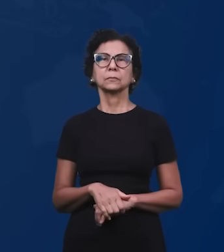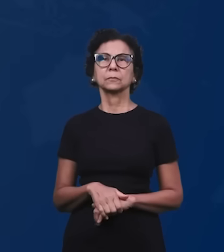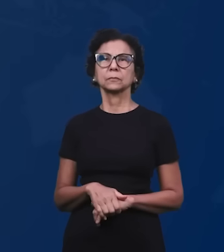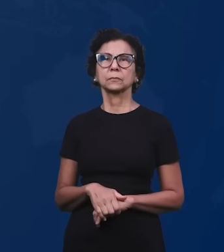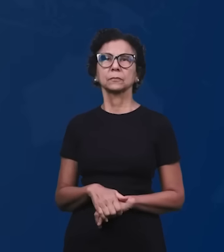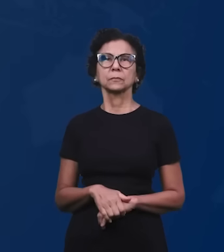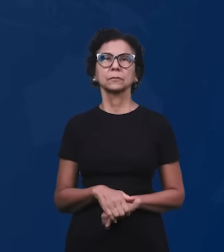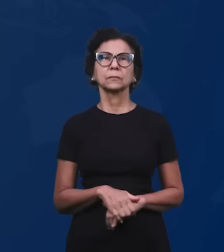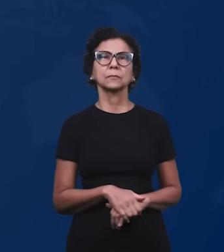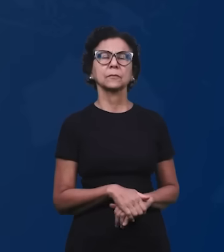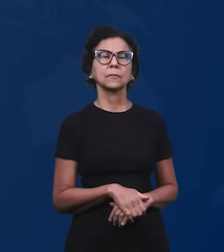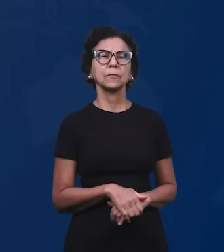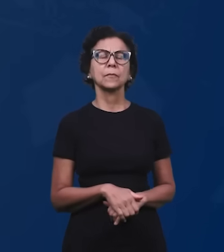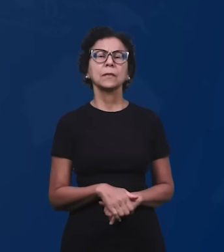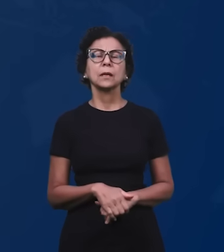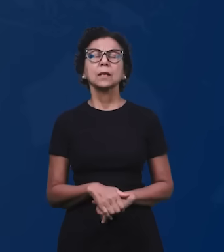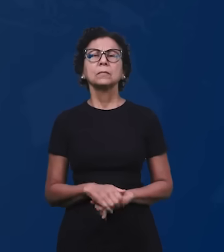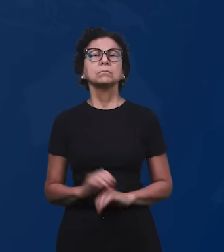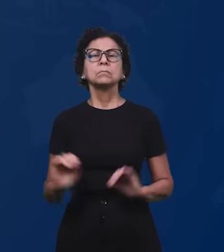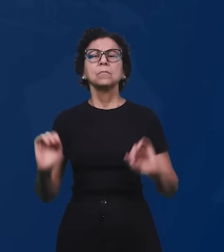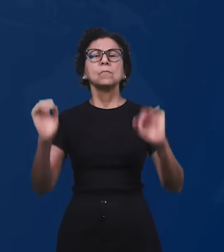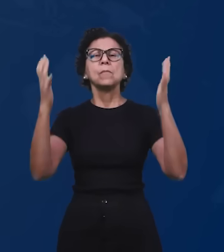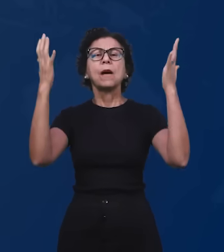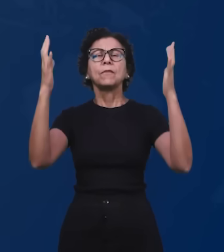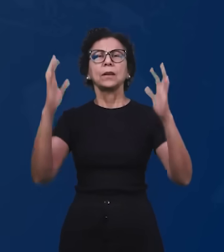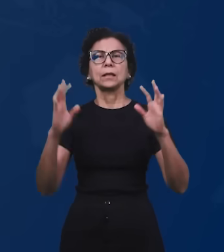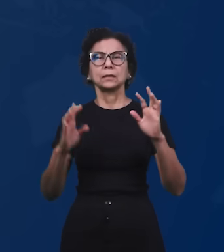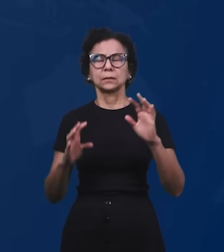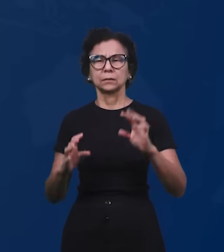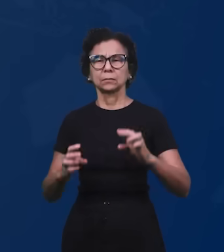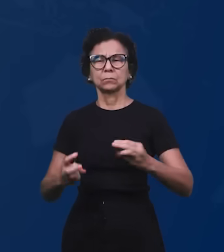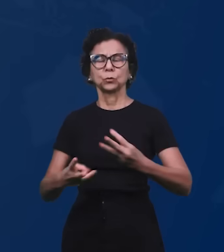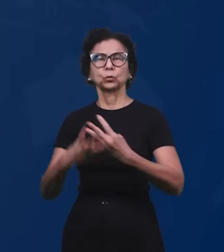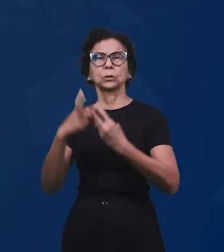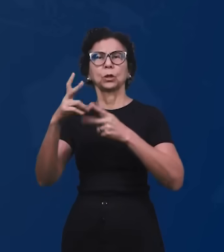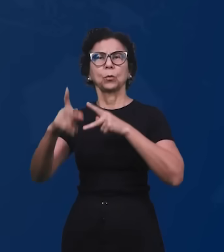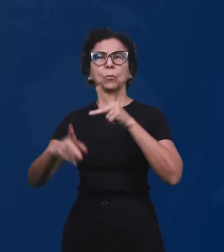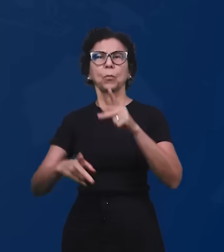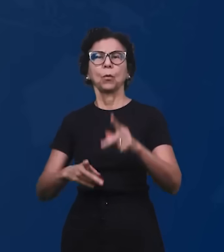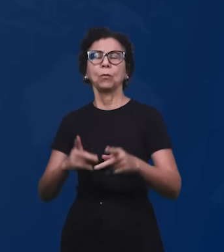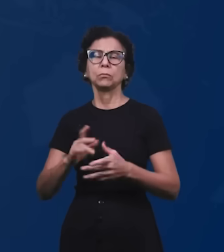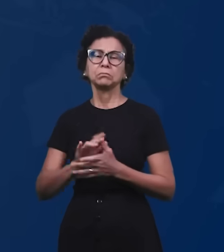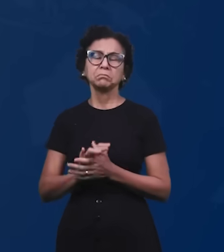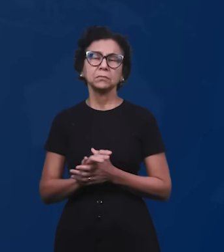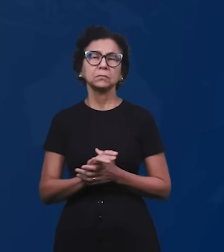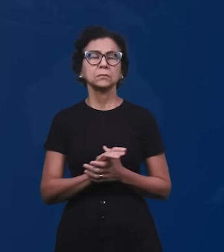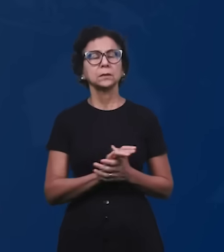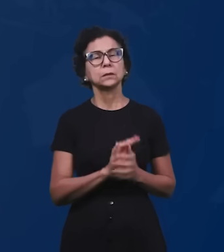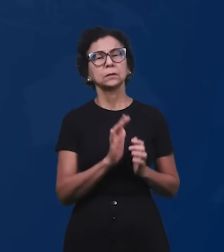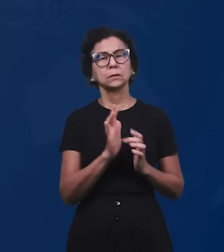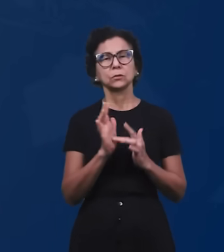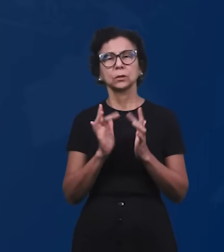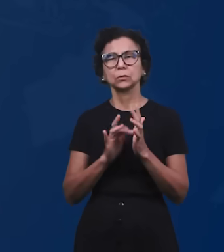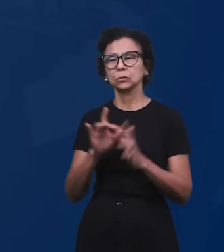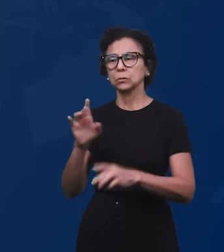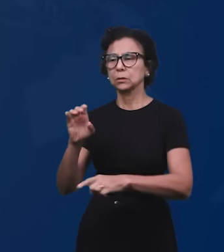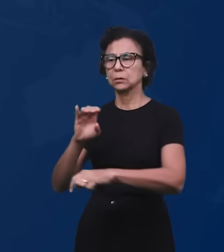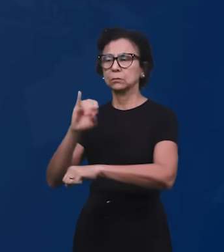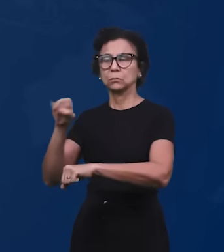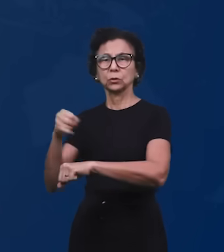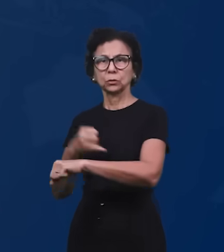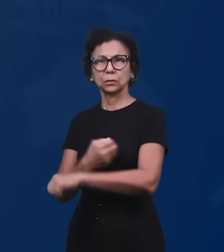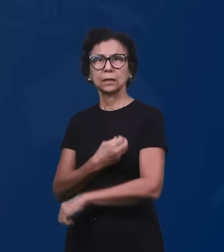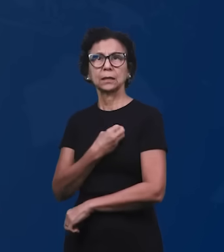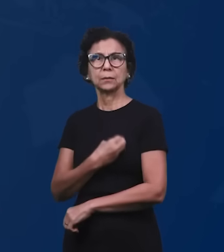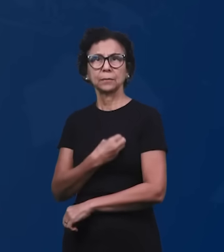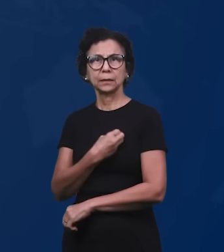disto, havia uma festa entre os judeus e Jesus subiu a Jerusalém. Ora, em